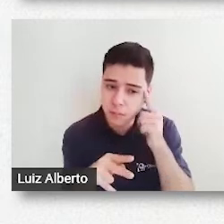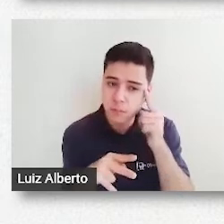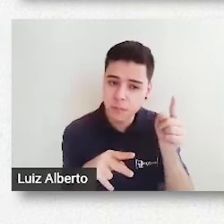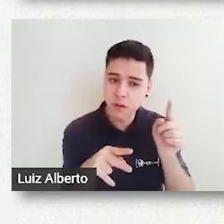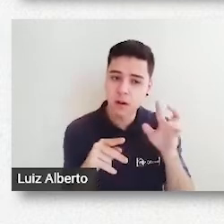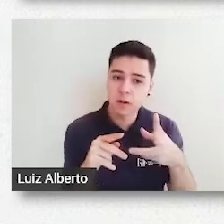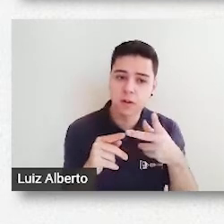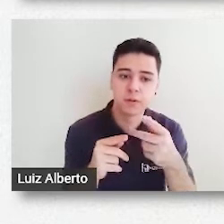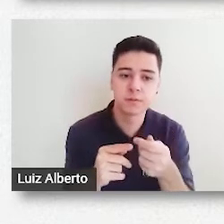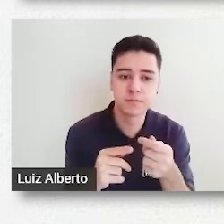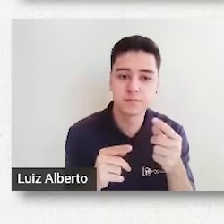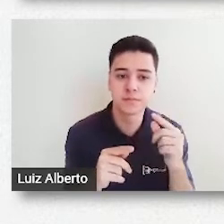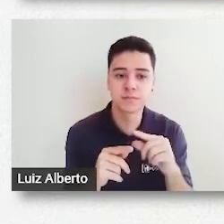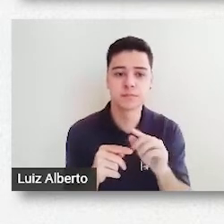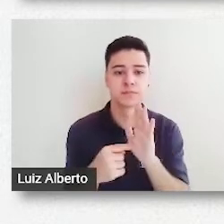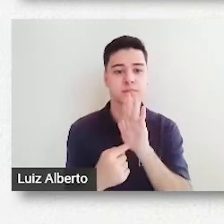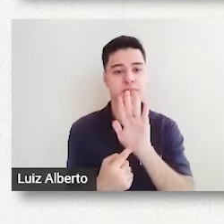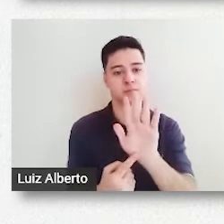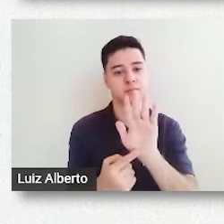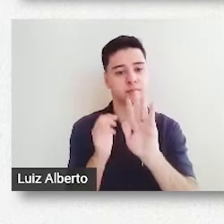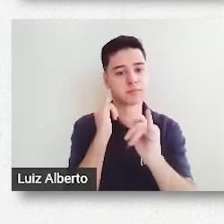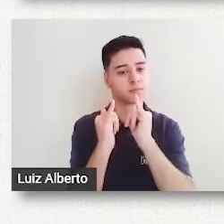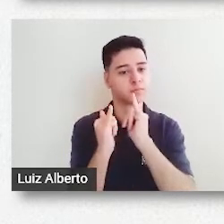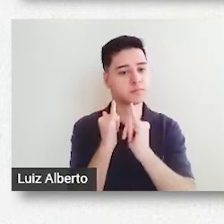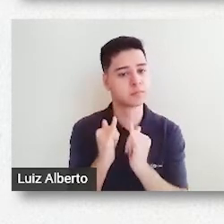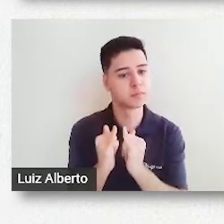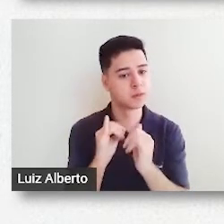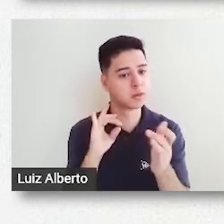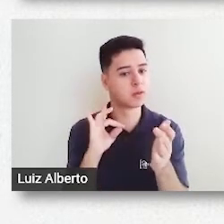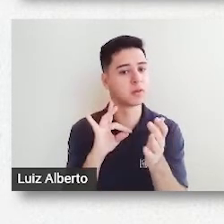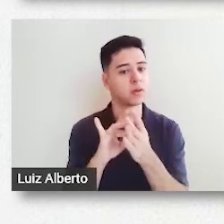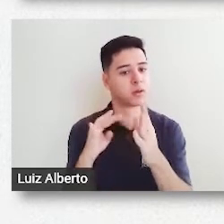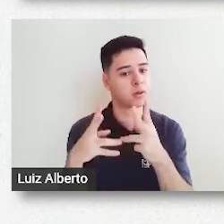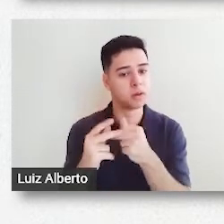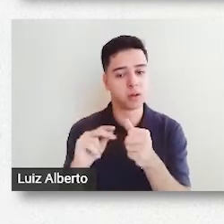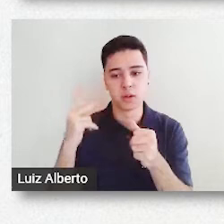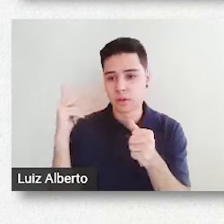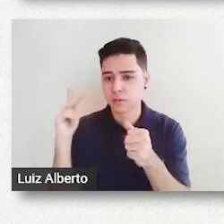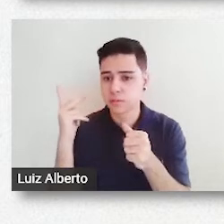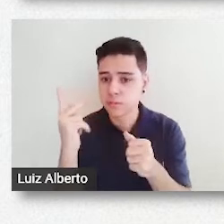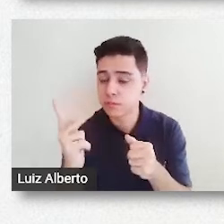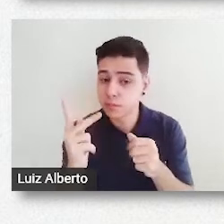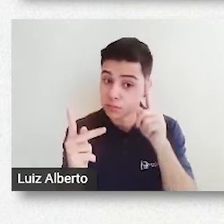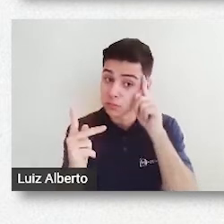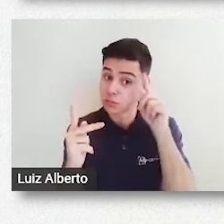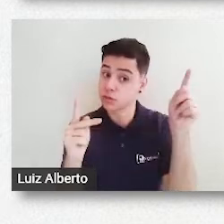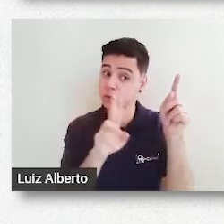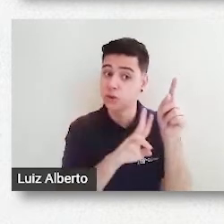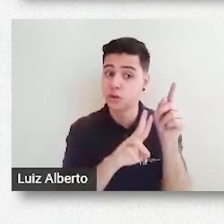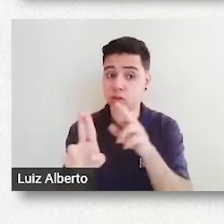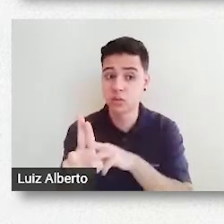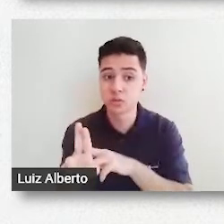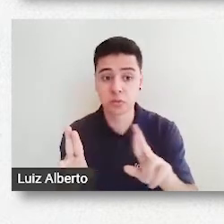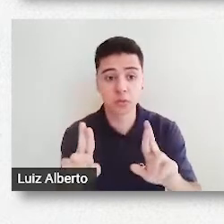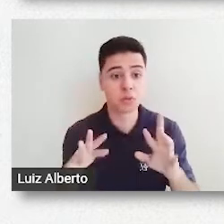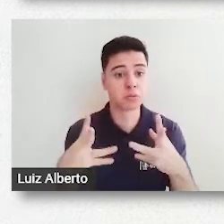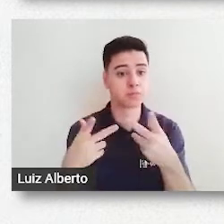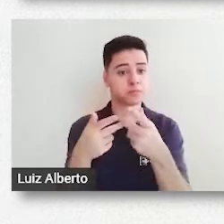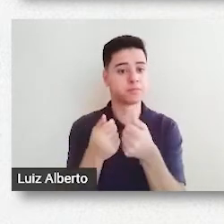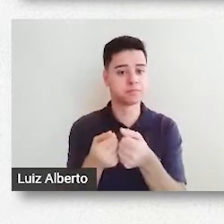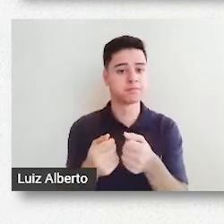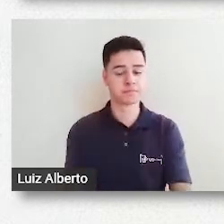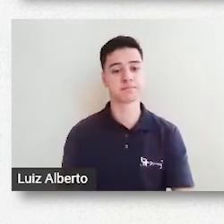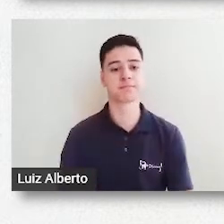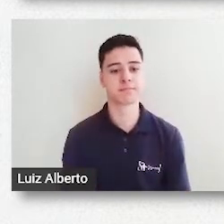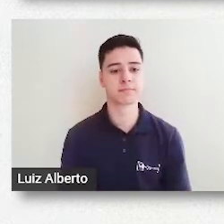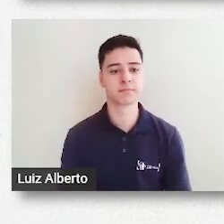pouco de informação mesmo, fontes históricas, né, e datas, e nomes, e imagens, né?